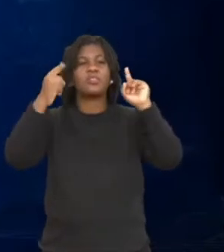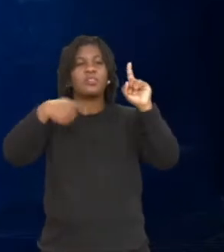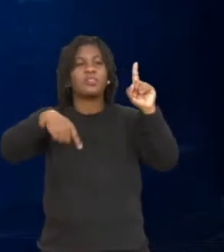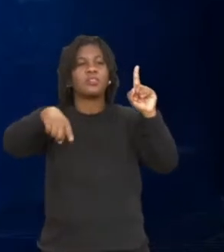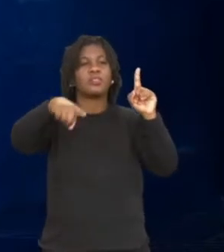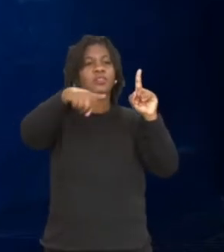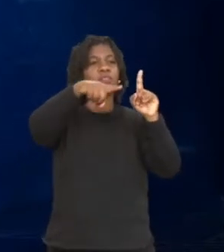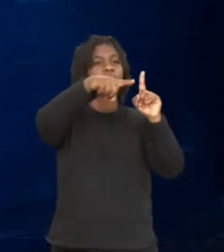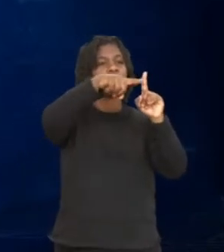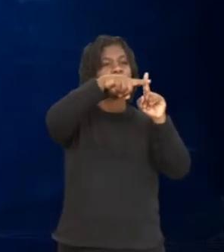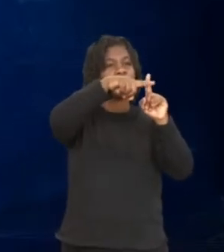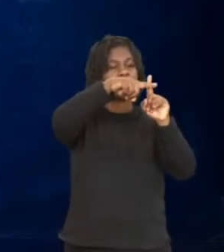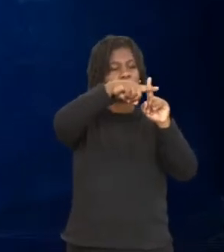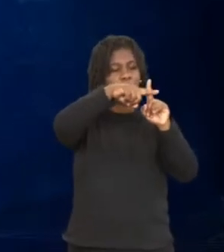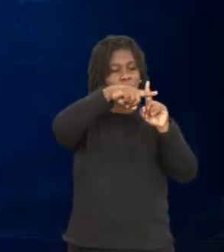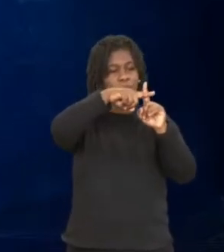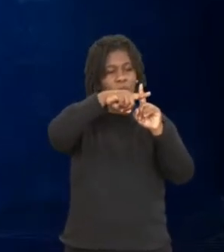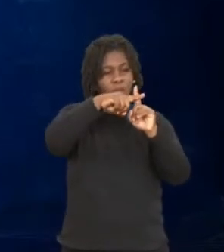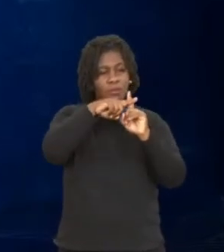por nós